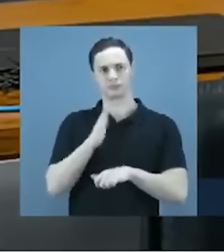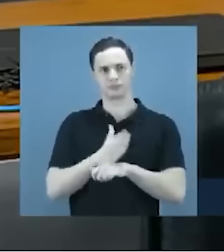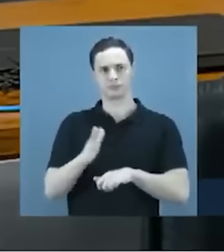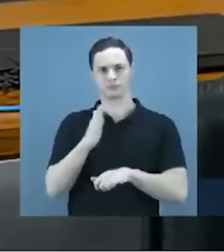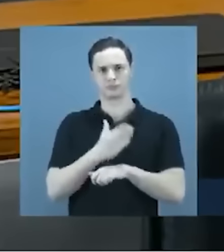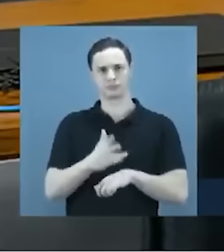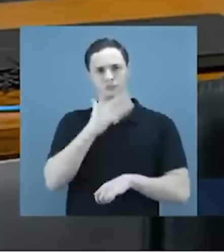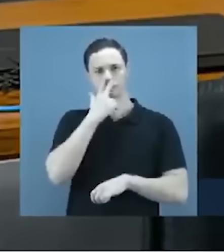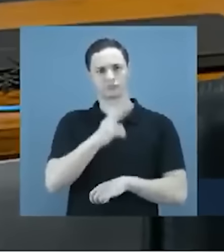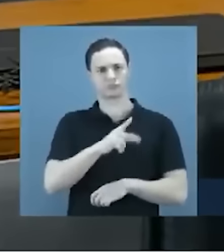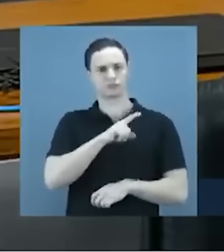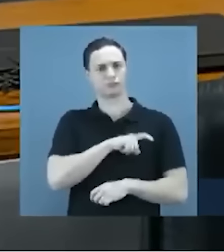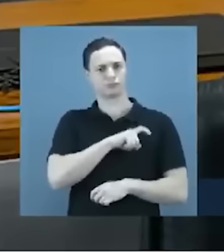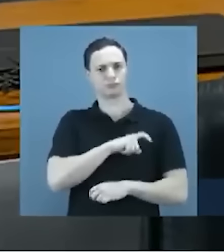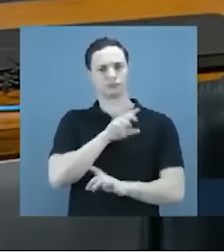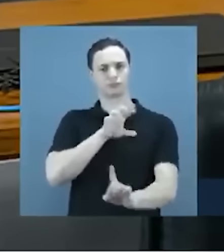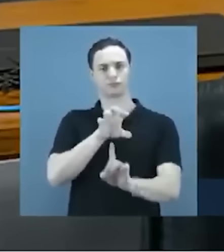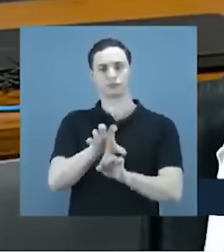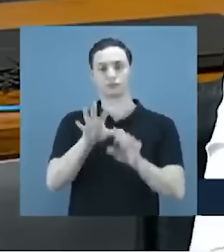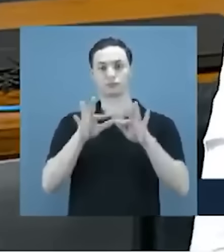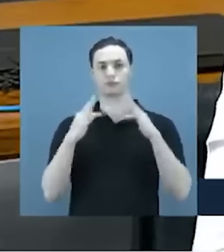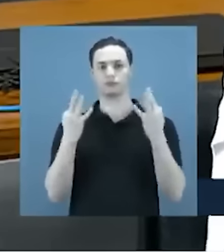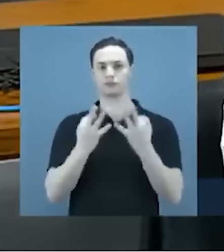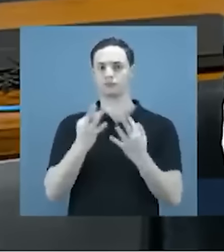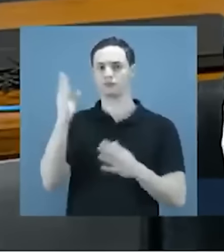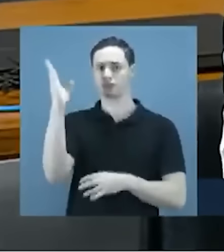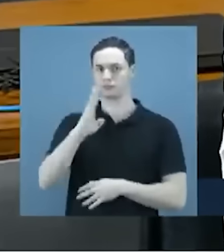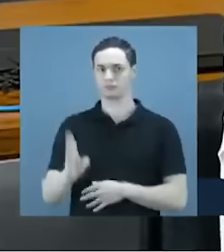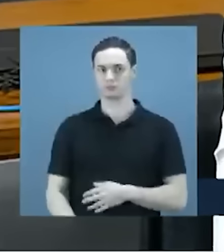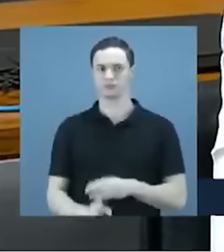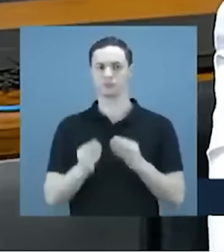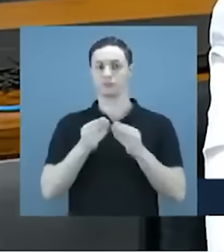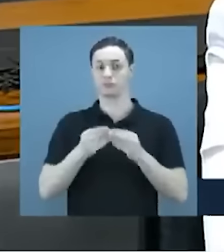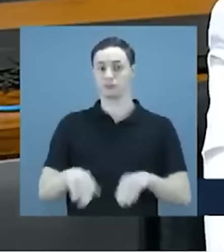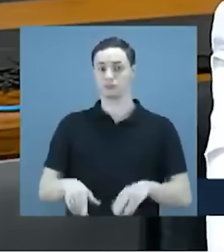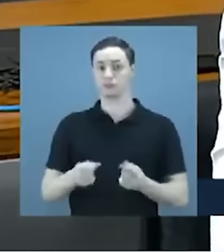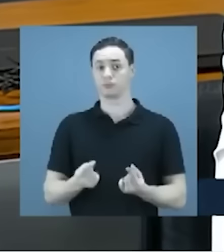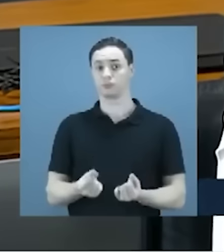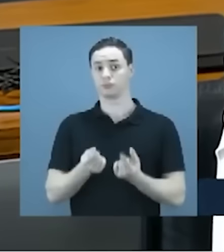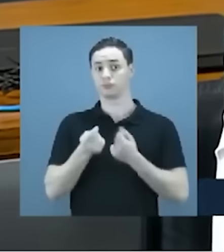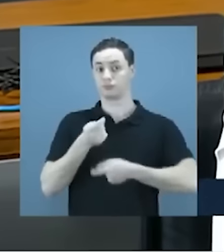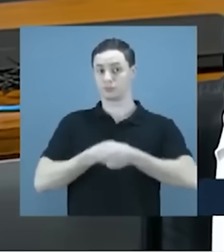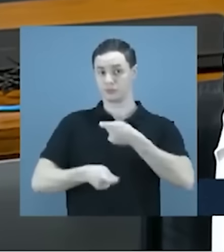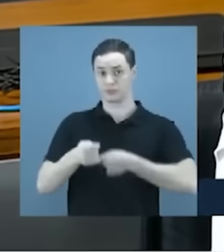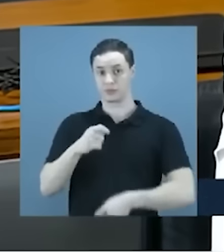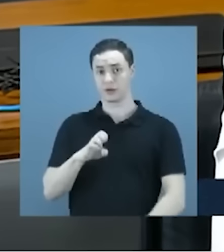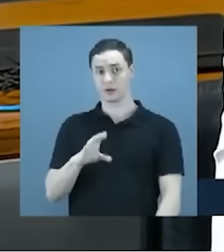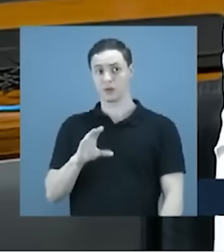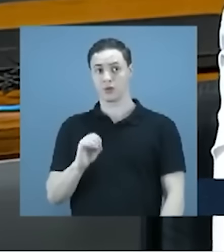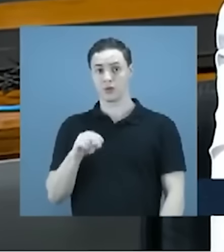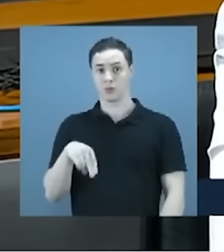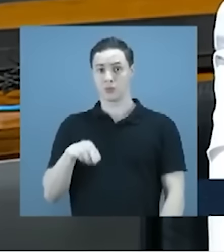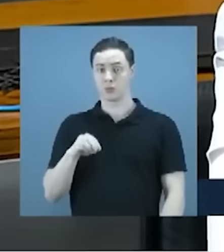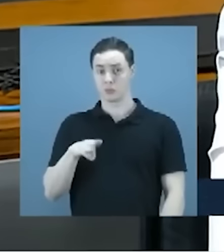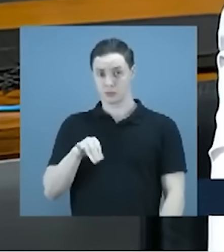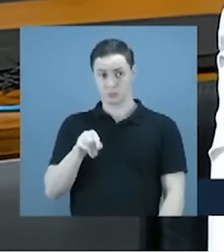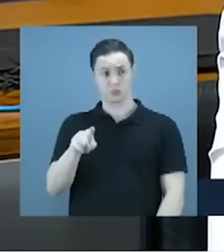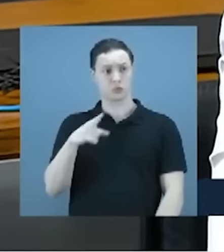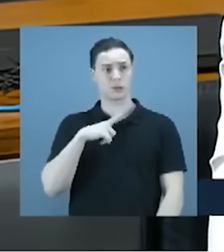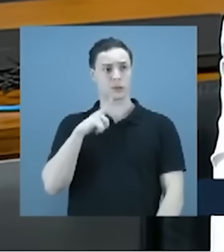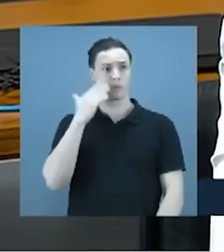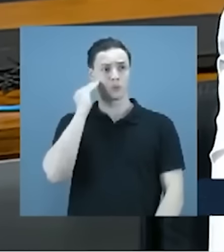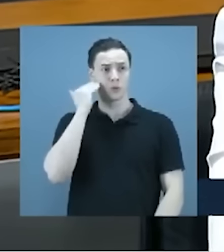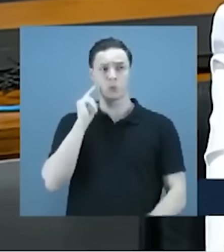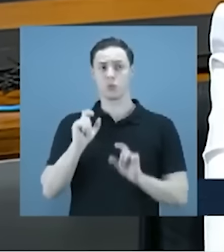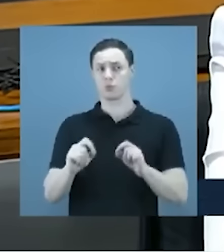muito maléfica para as famílias brasileiras eu tô falando de prejuízo econômico dama Ares você que tem uma visão muito grande do que